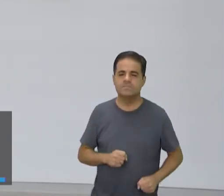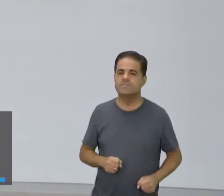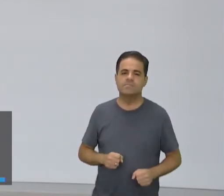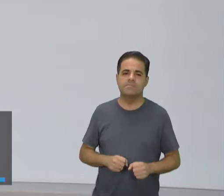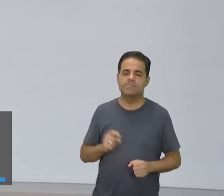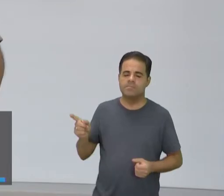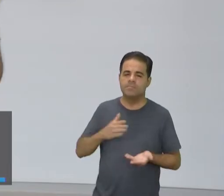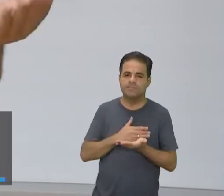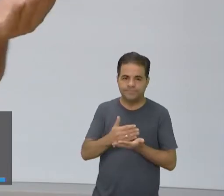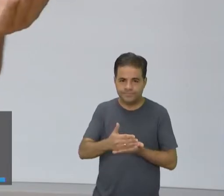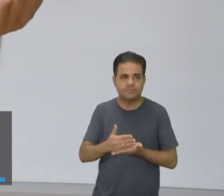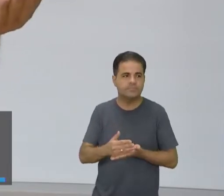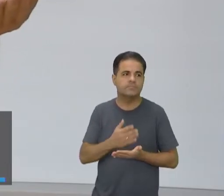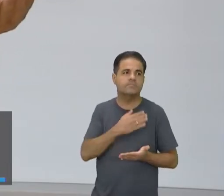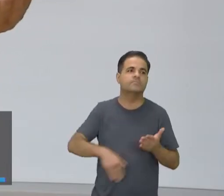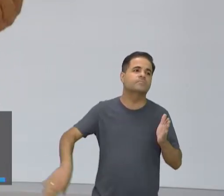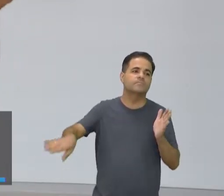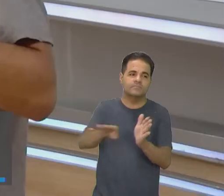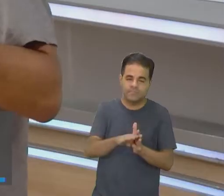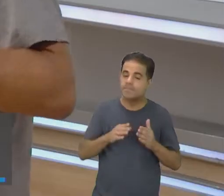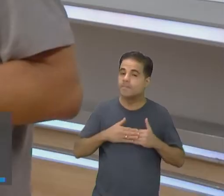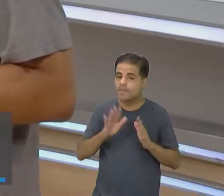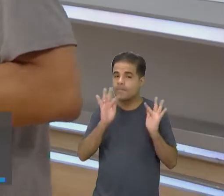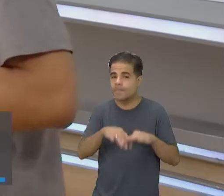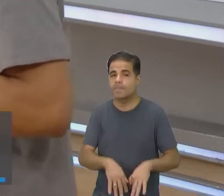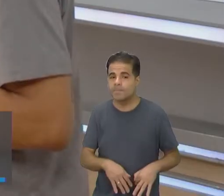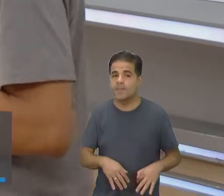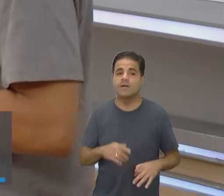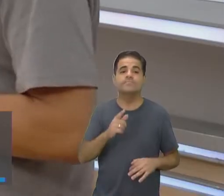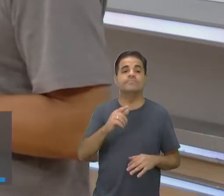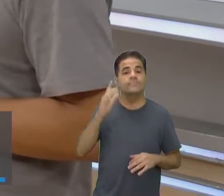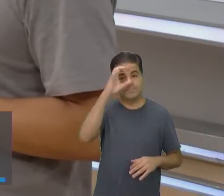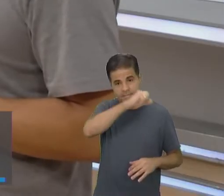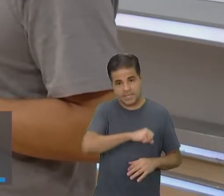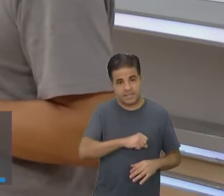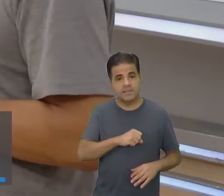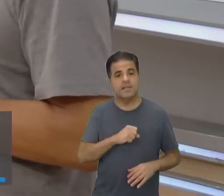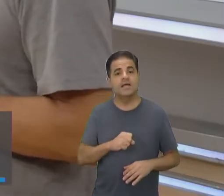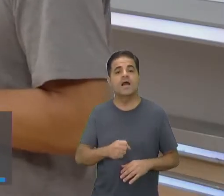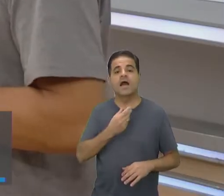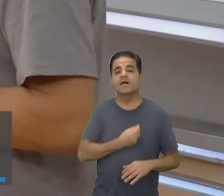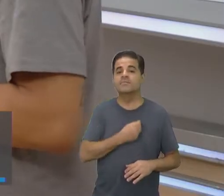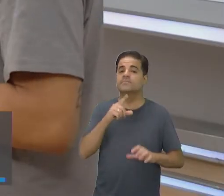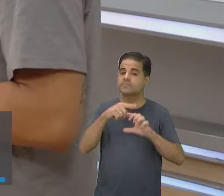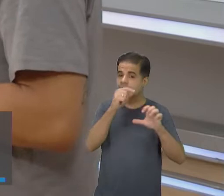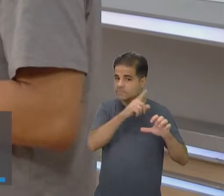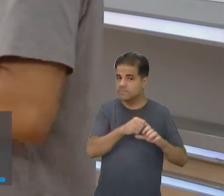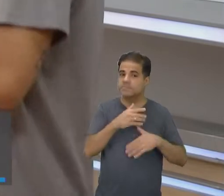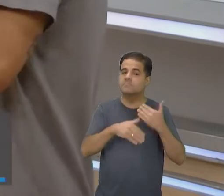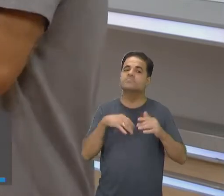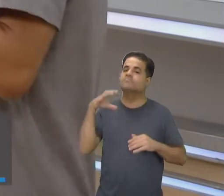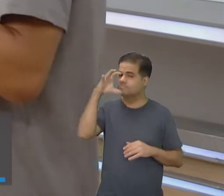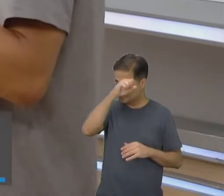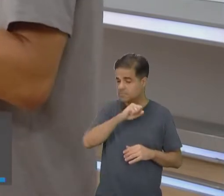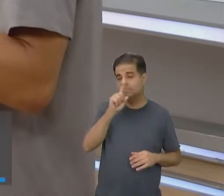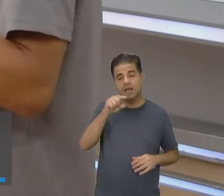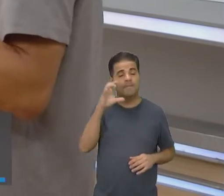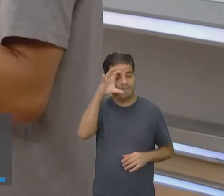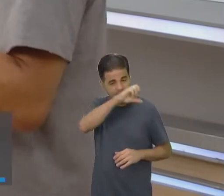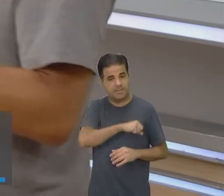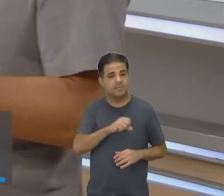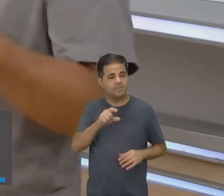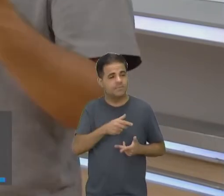ele começou a correr, ele chegou no final. É verdade. Né? Eu poderia dizer que também que aprender a aprender. Aprender a aprender. Foi muito legal